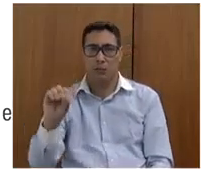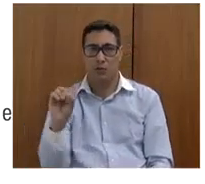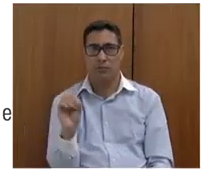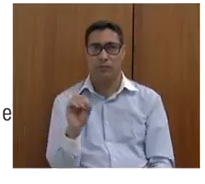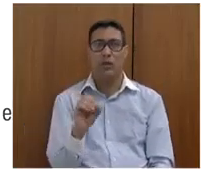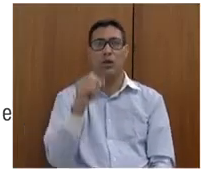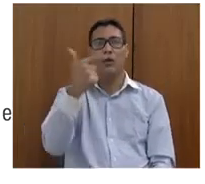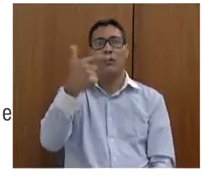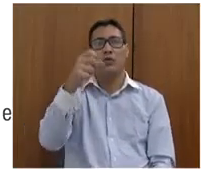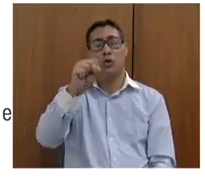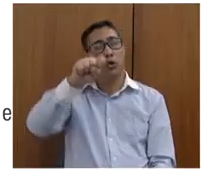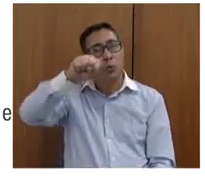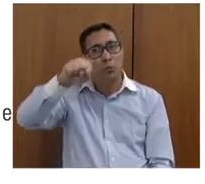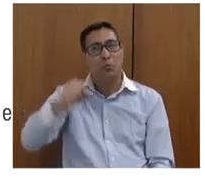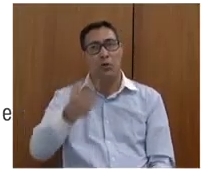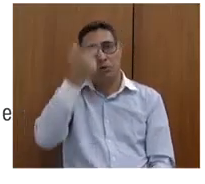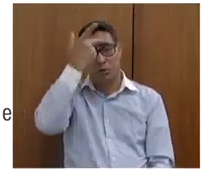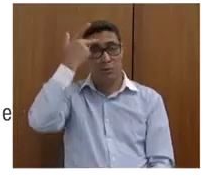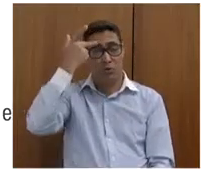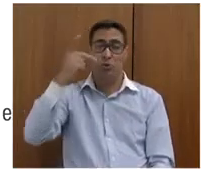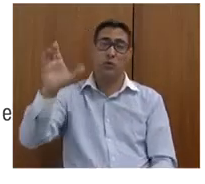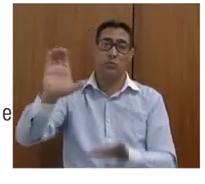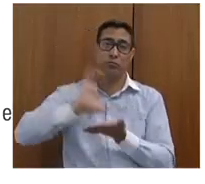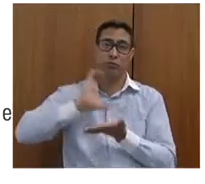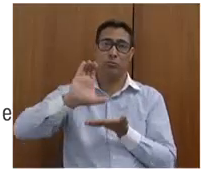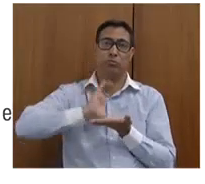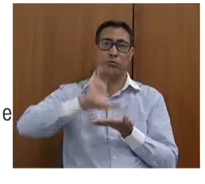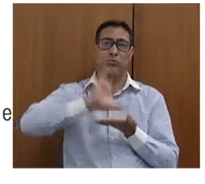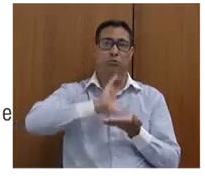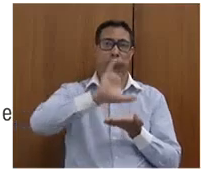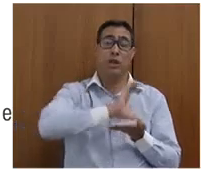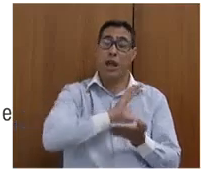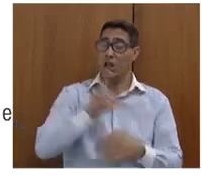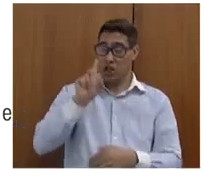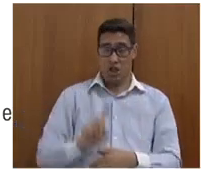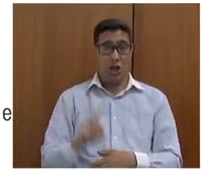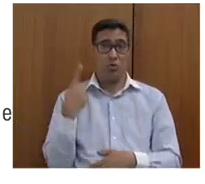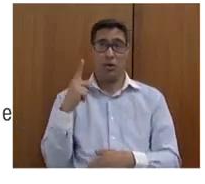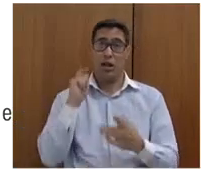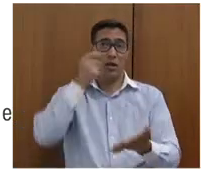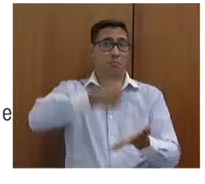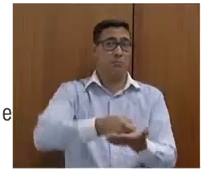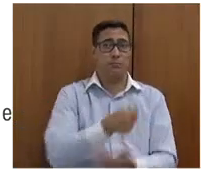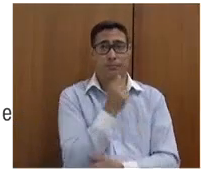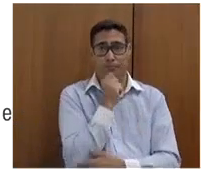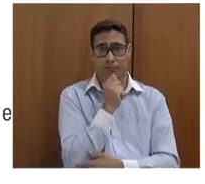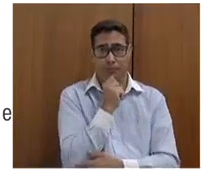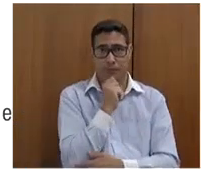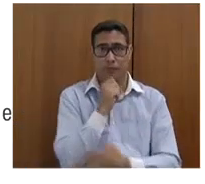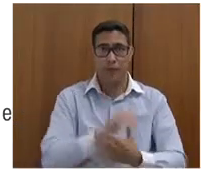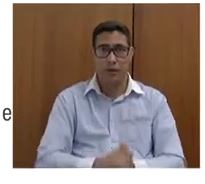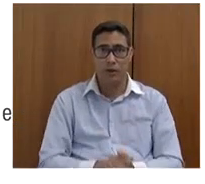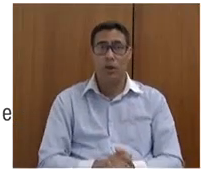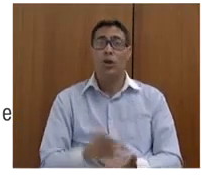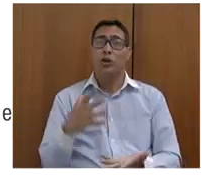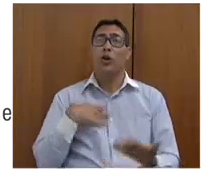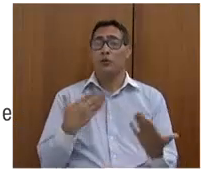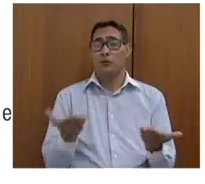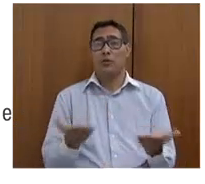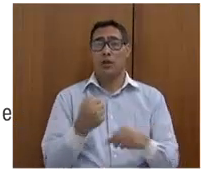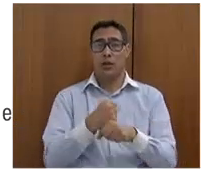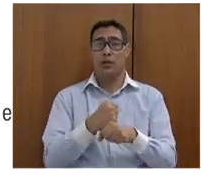contemplados desde 2019 era direito e não é da pago progressões e promoções somente este